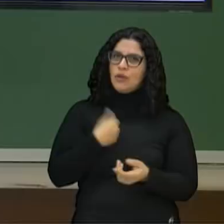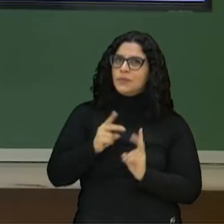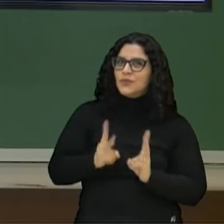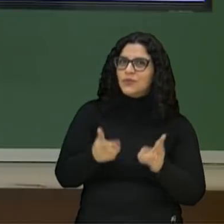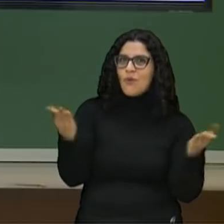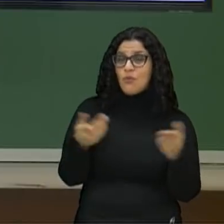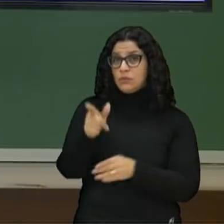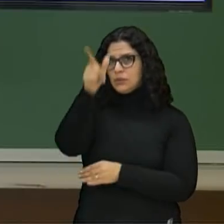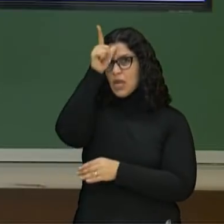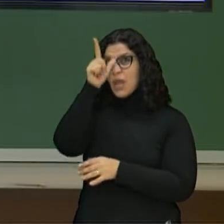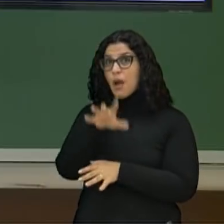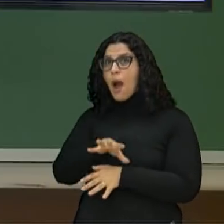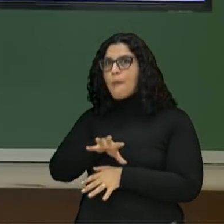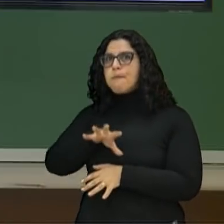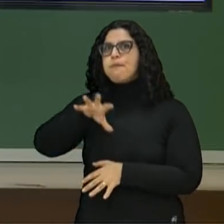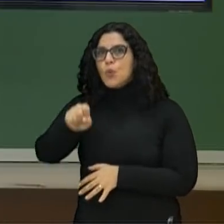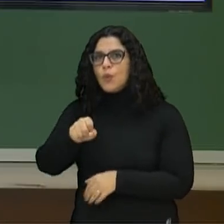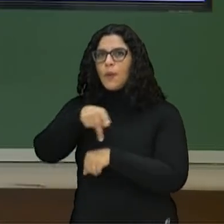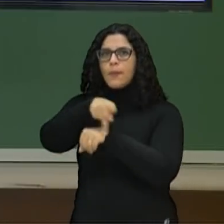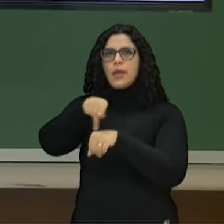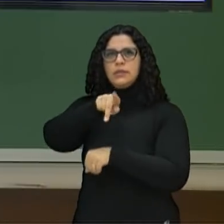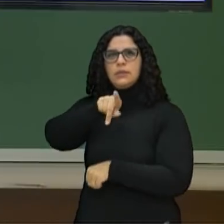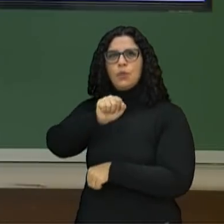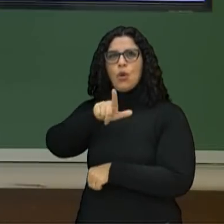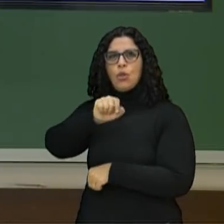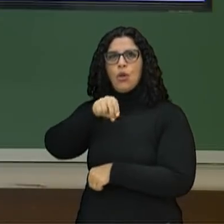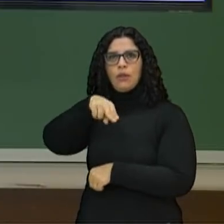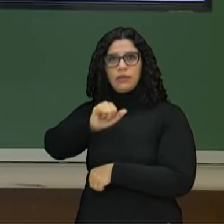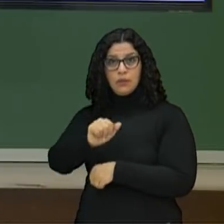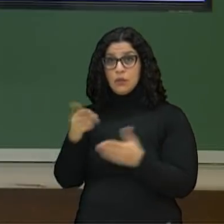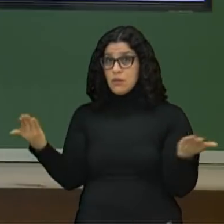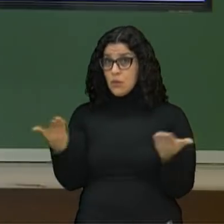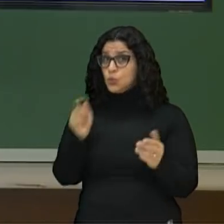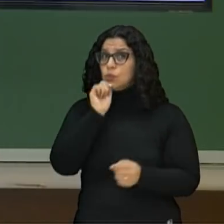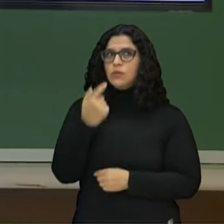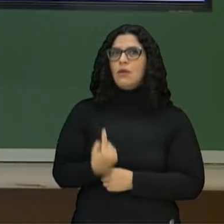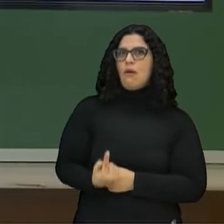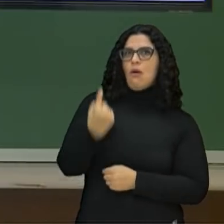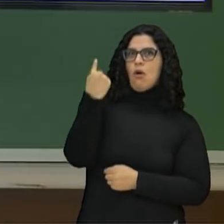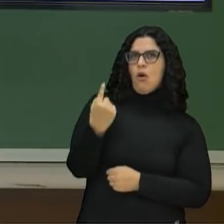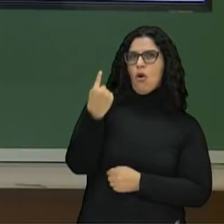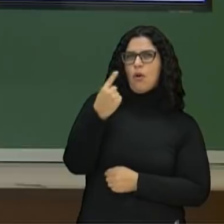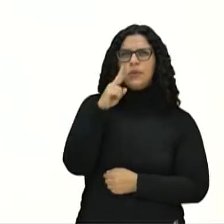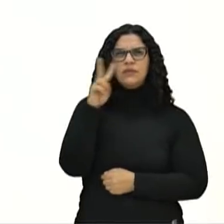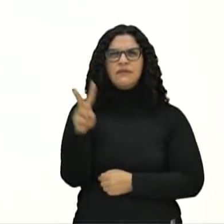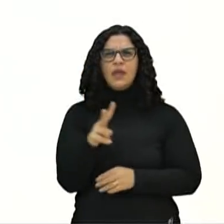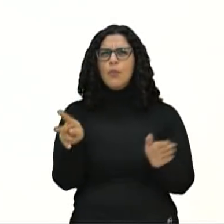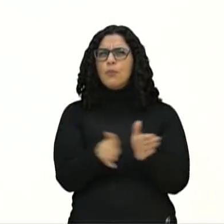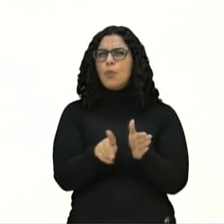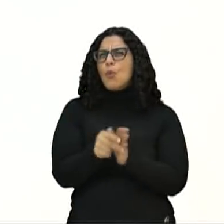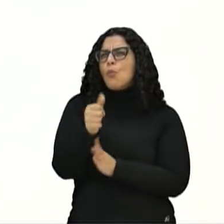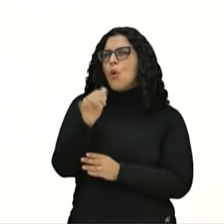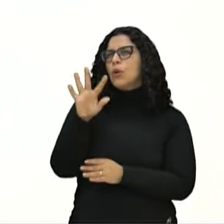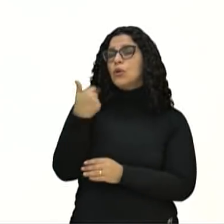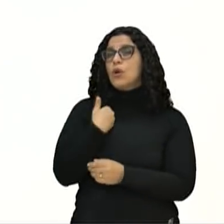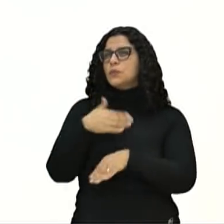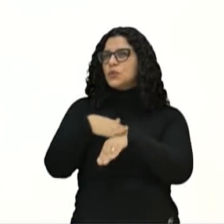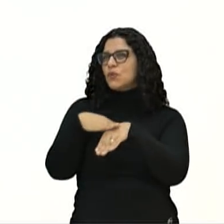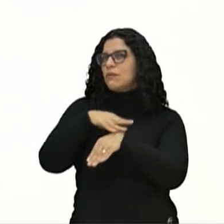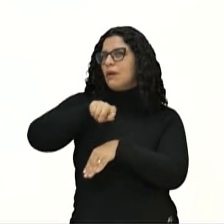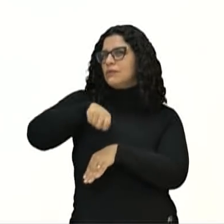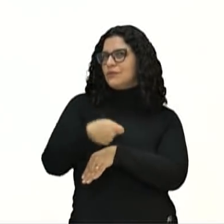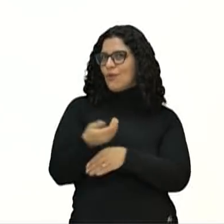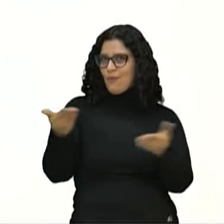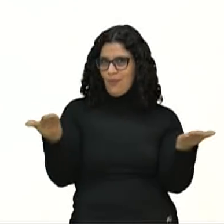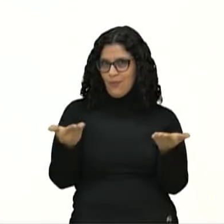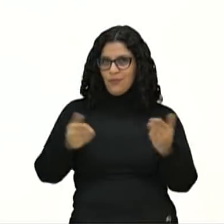hoje. A Alemanha invadiu a Polônia. E aí? Então, uma imagem aqui para mostrar um pouquinho do que nós vamos conversar